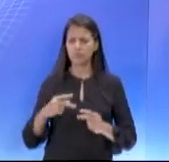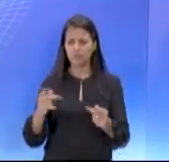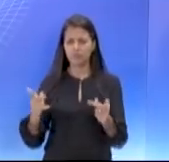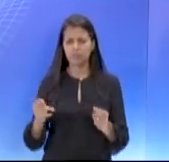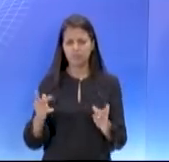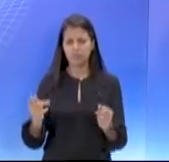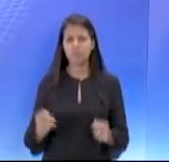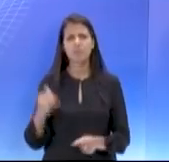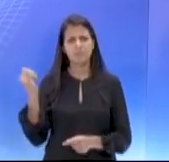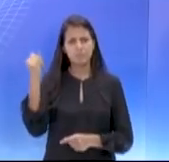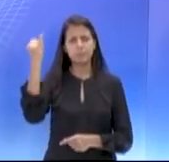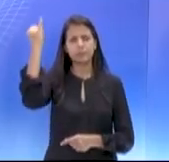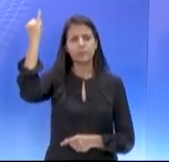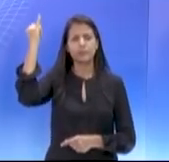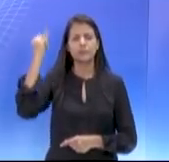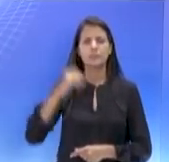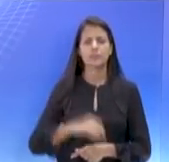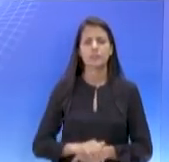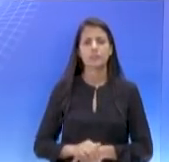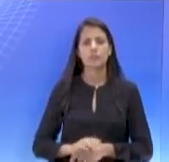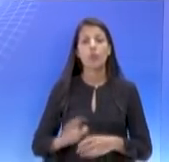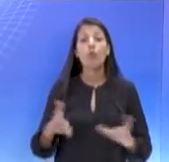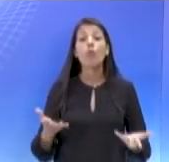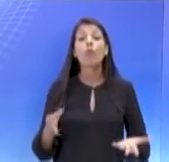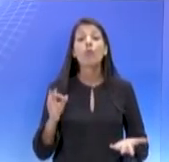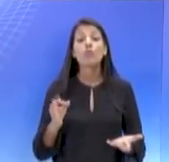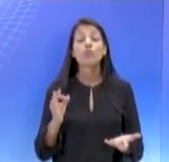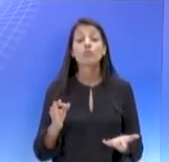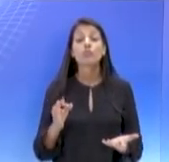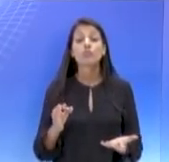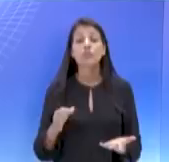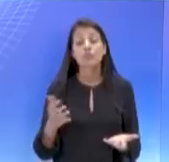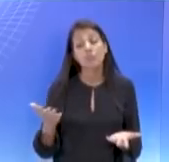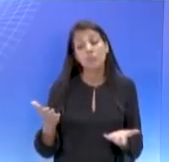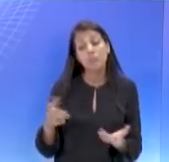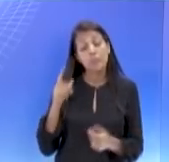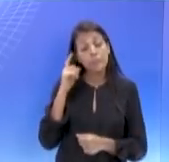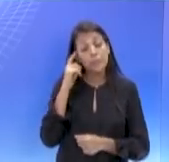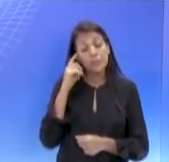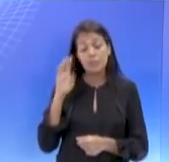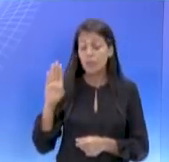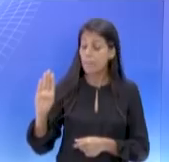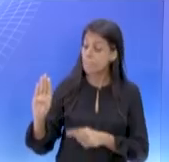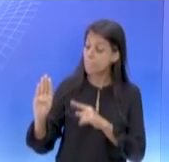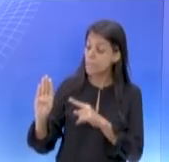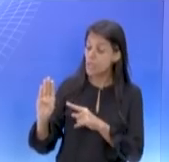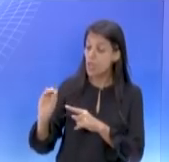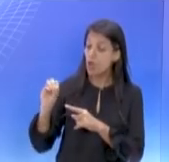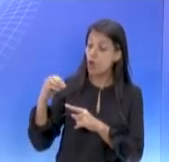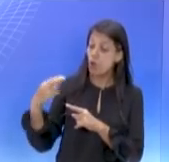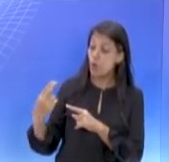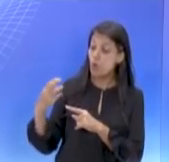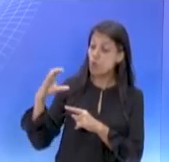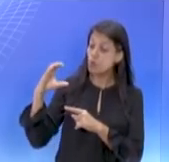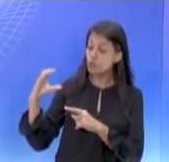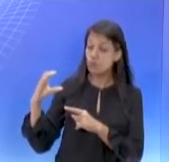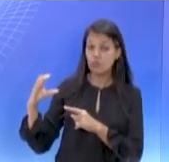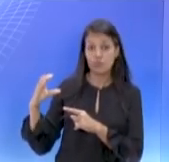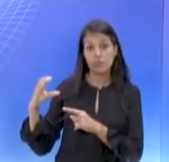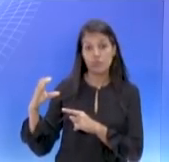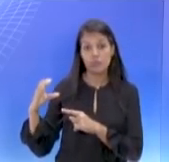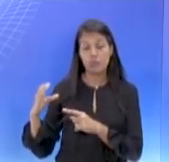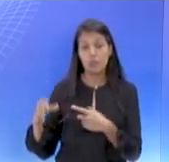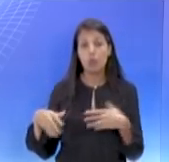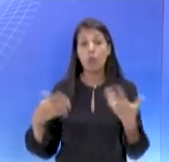ponto estratégico, comercial e de conhecimento. Então, a nossa resposta correta vai ficar entre a letra B e a letra